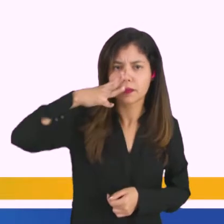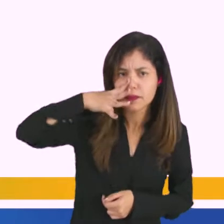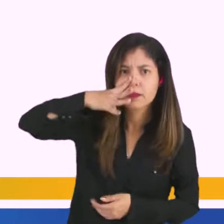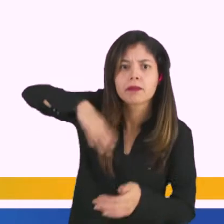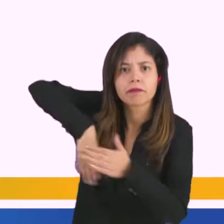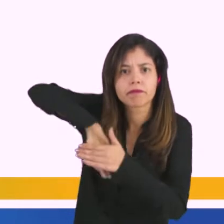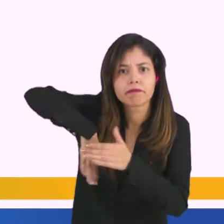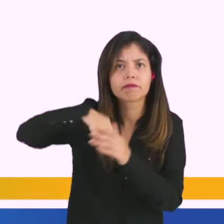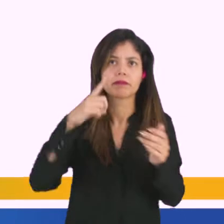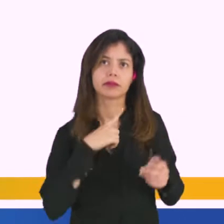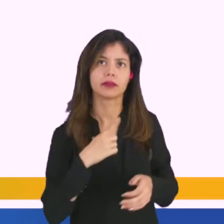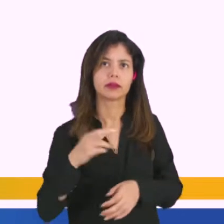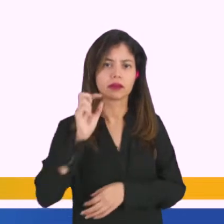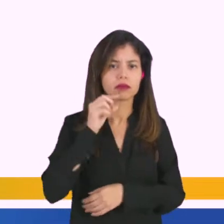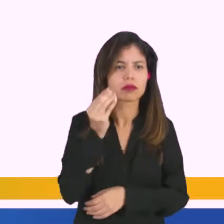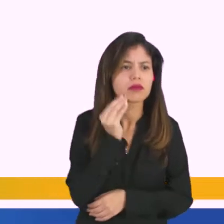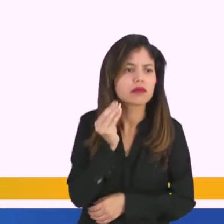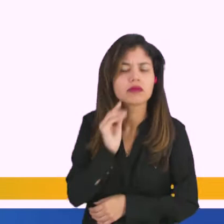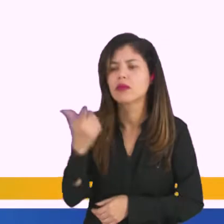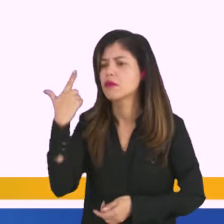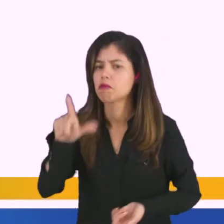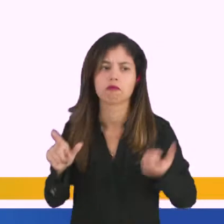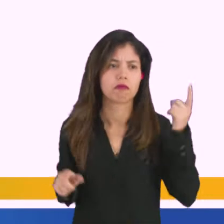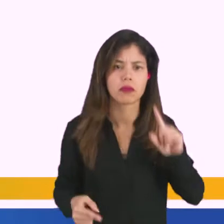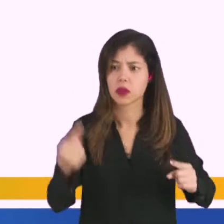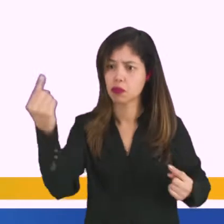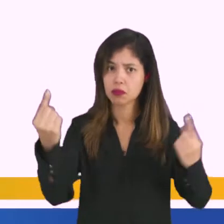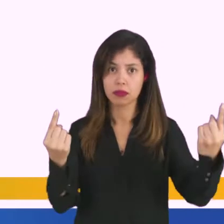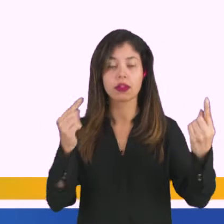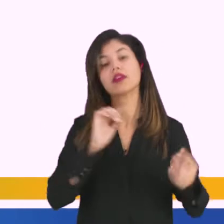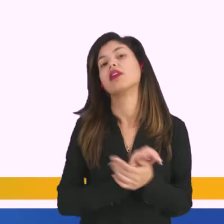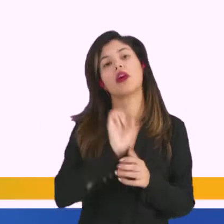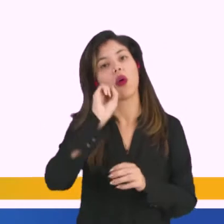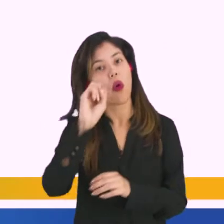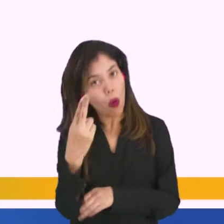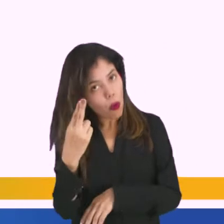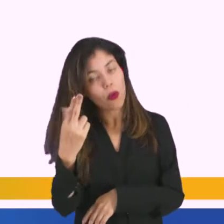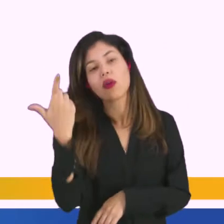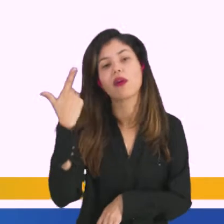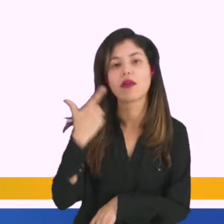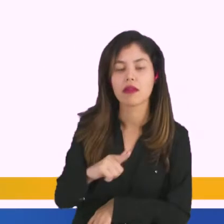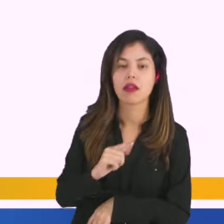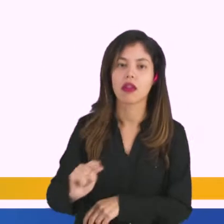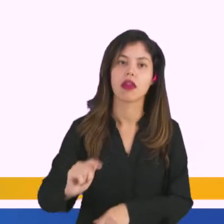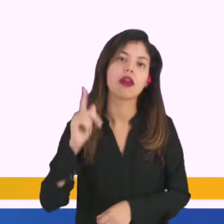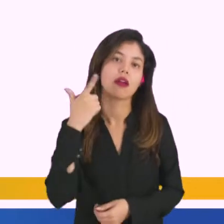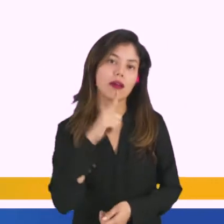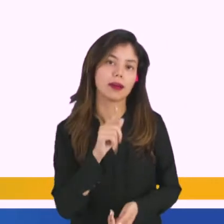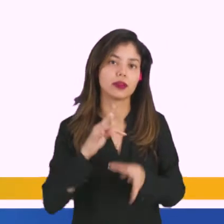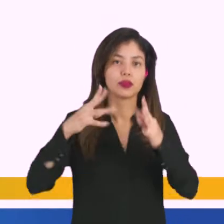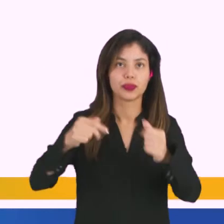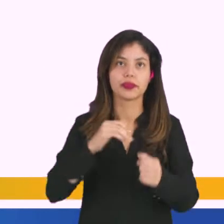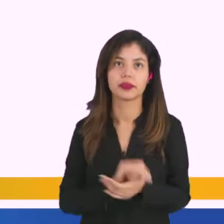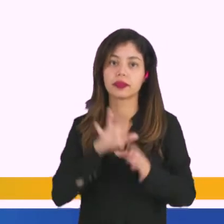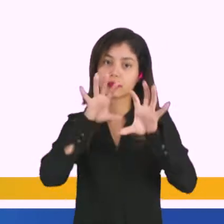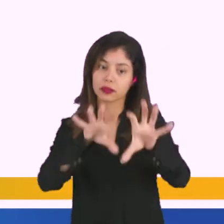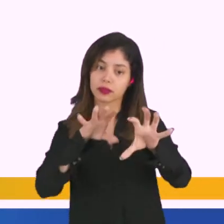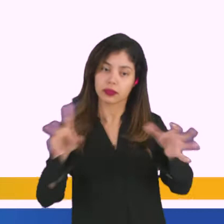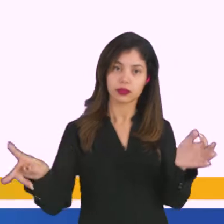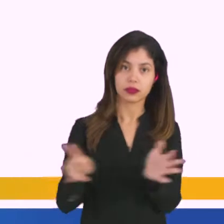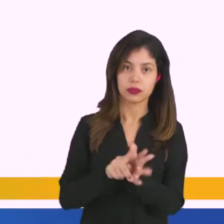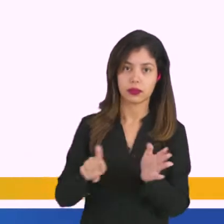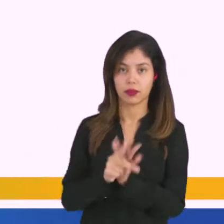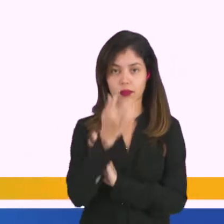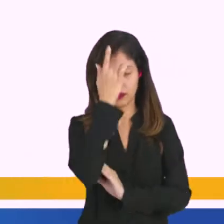um jogo de futebol e tenta adivinhar quem ganhará a partida, ou as chances do time ganhar o campeonato. Dessa forma,